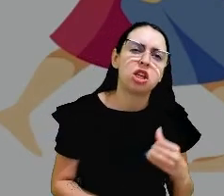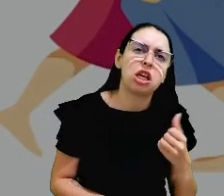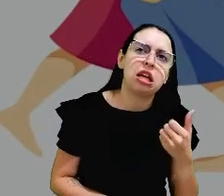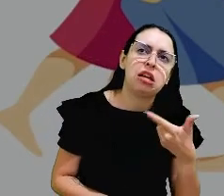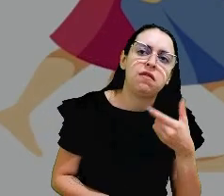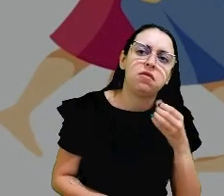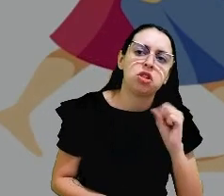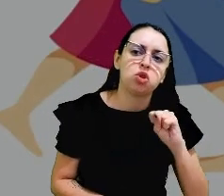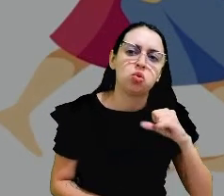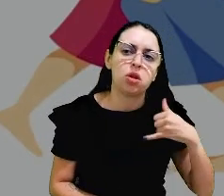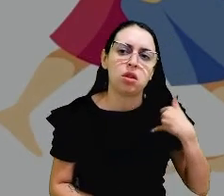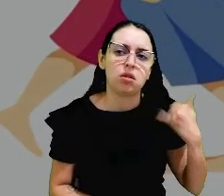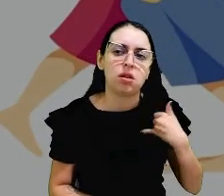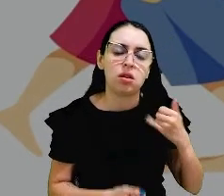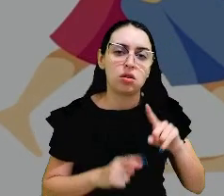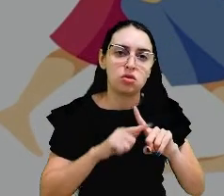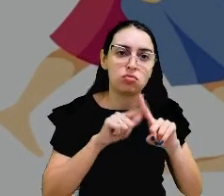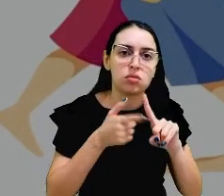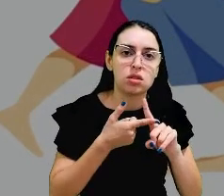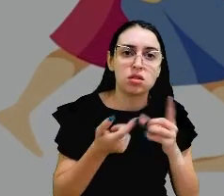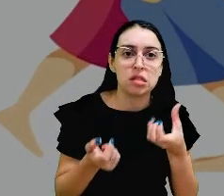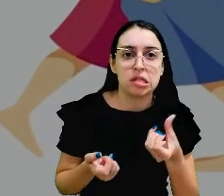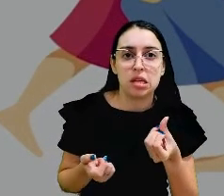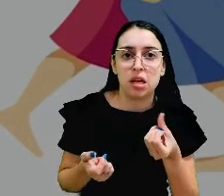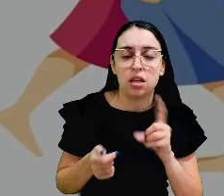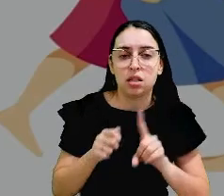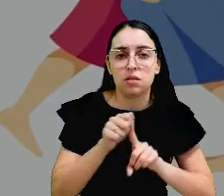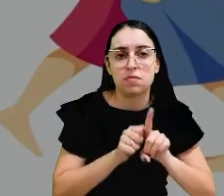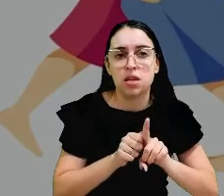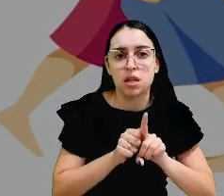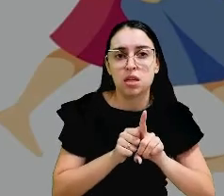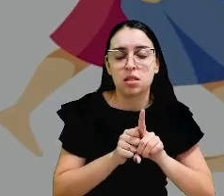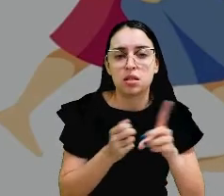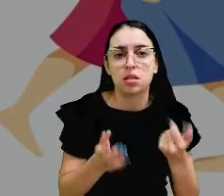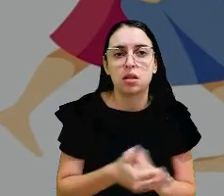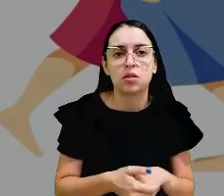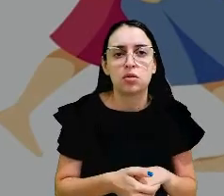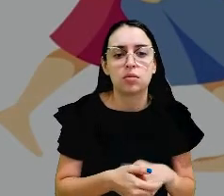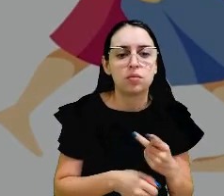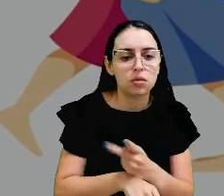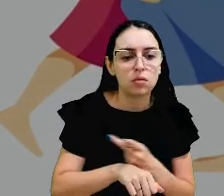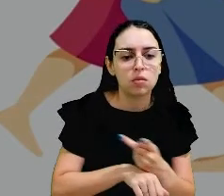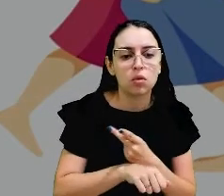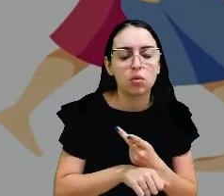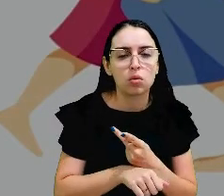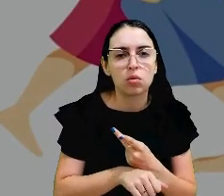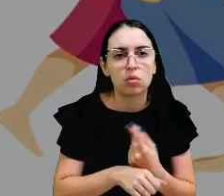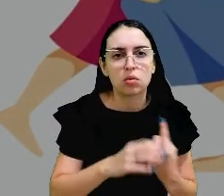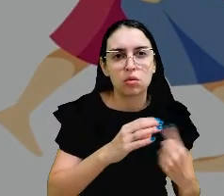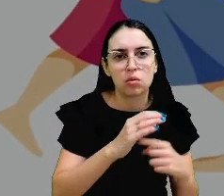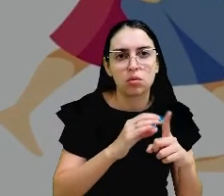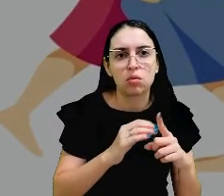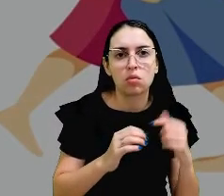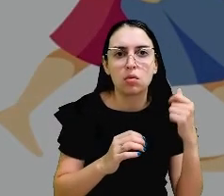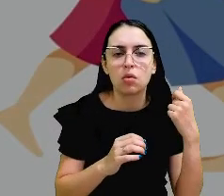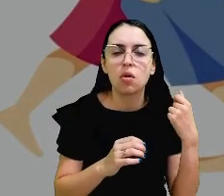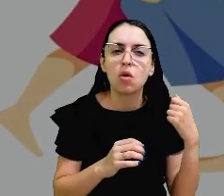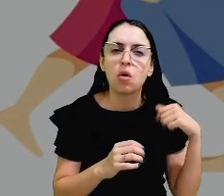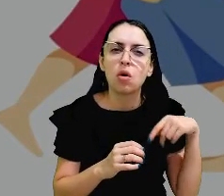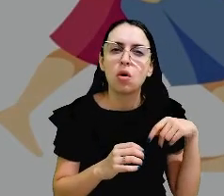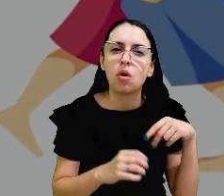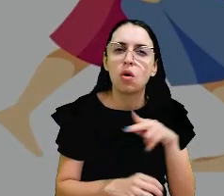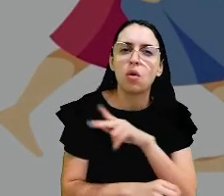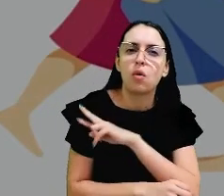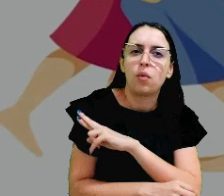28 anos, ela estava grávida de 6 meses de gestação, ela buscou um atendimento no Rio de Janeiro, em Belford